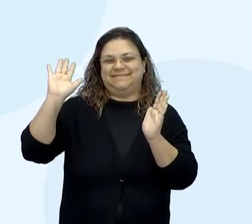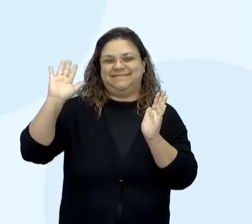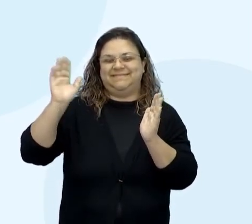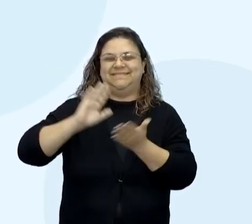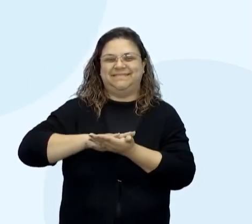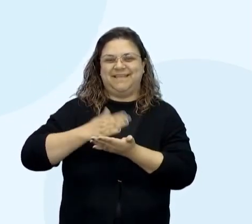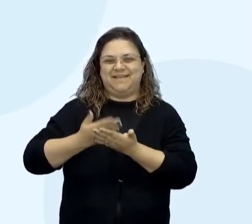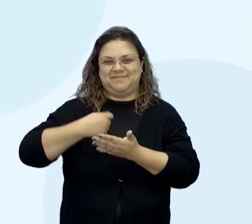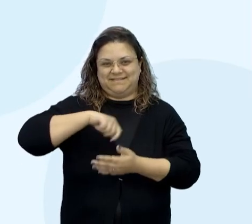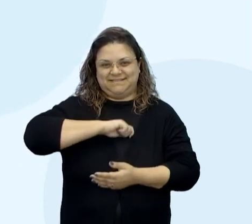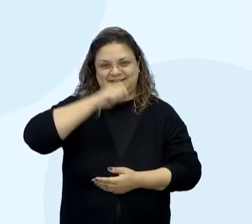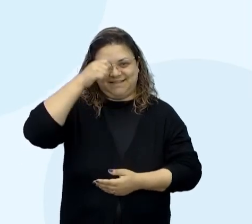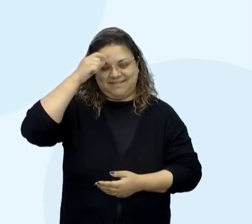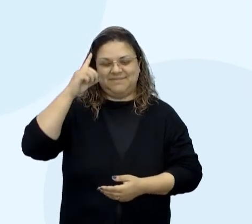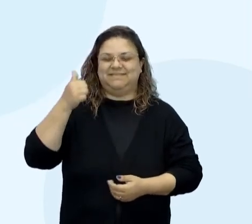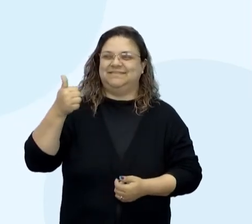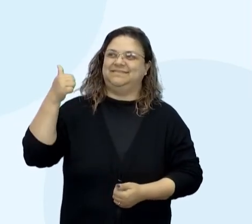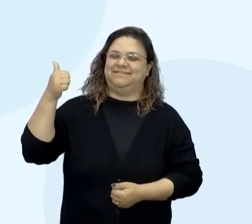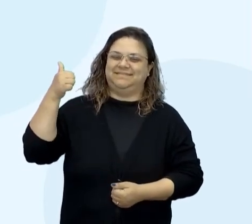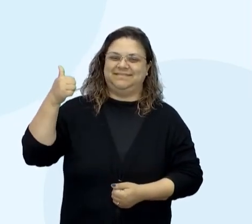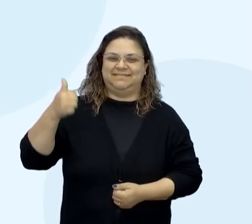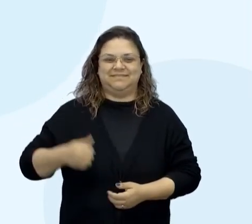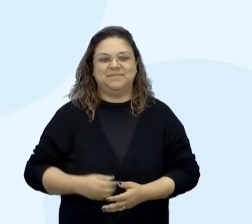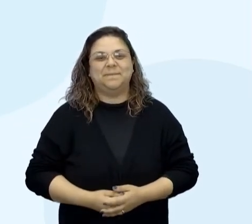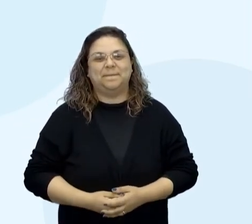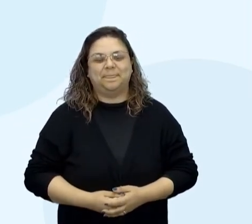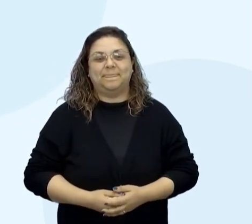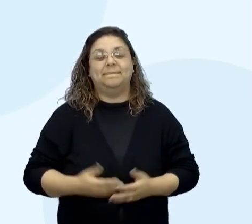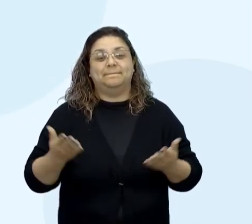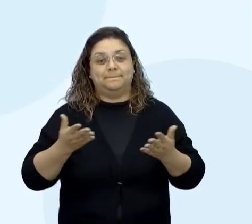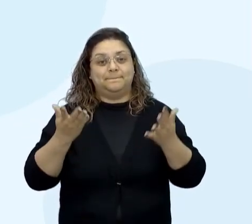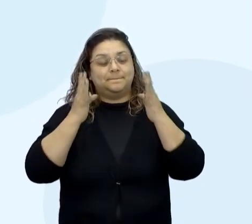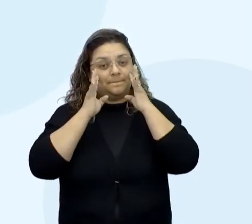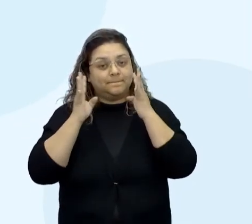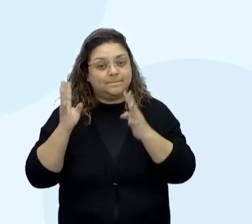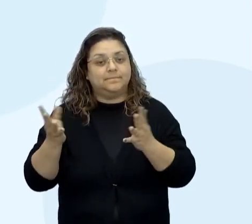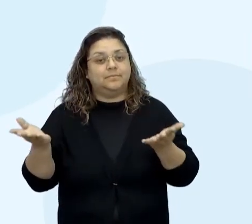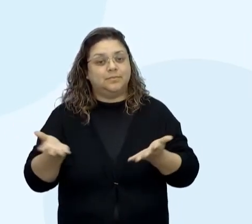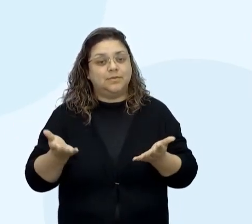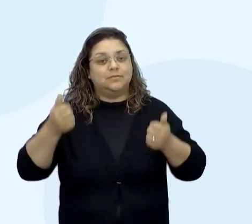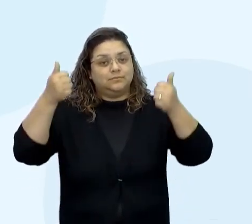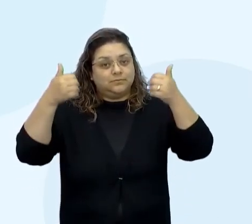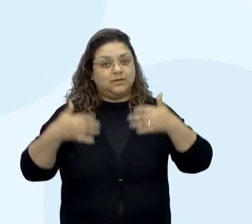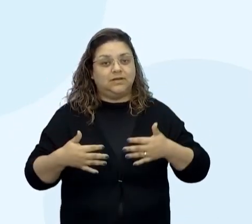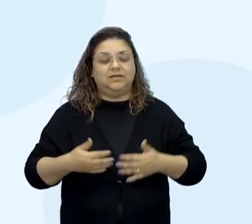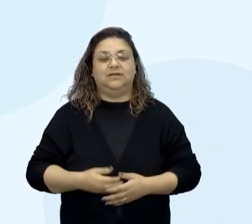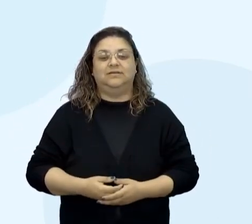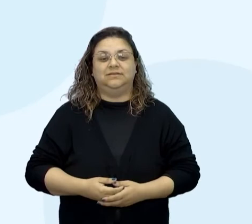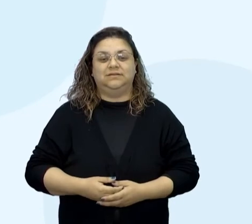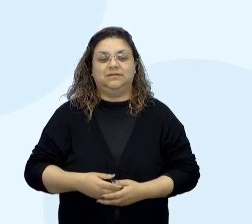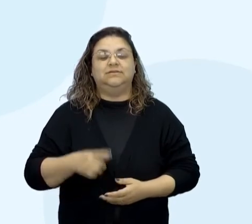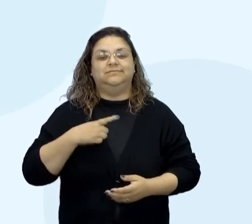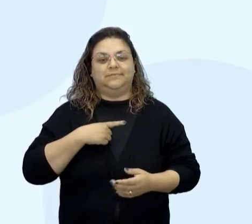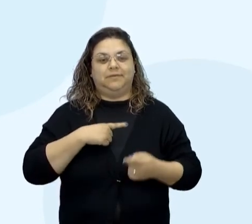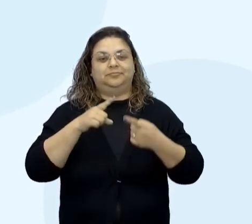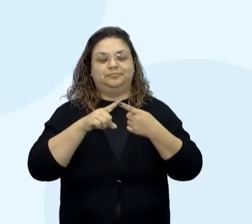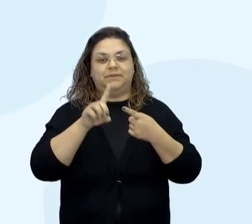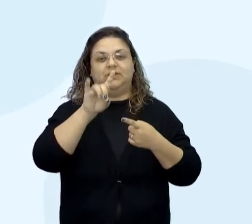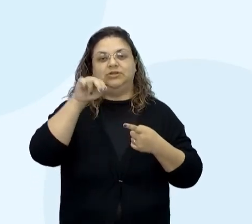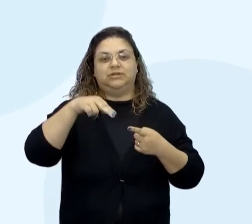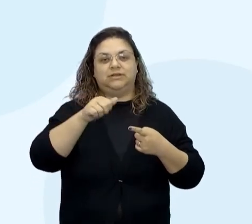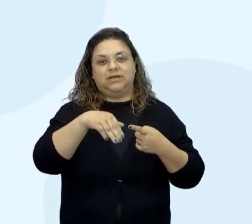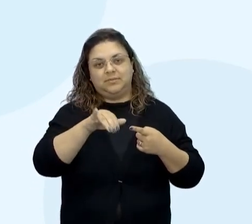esqueci. Tudo bem, Amanda? Olha, Amanda, vamos ficar ligado aí. Nós falamos aqui de algumas condições da dinâmica